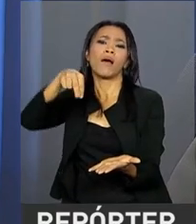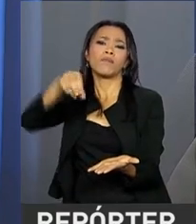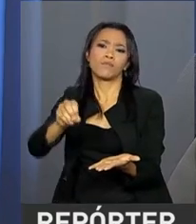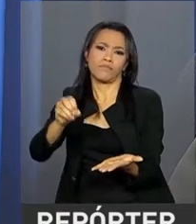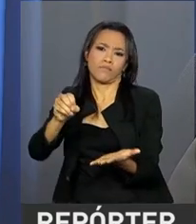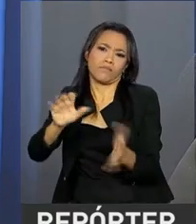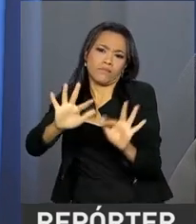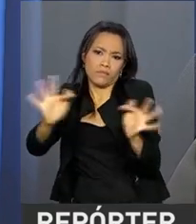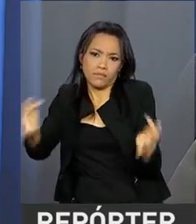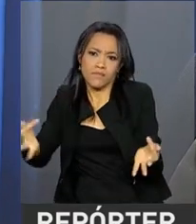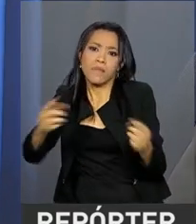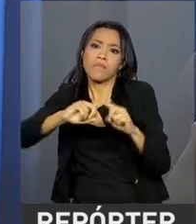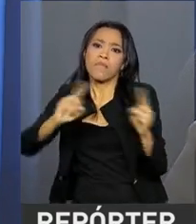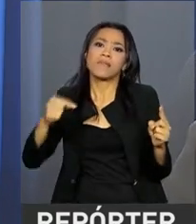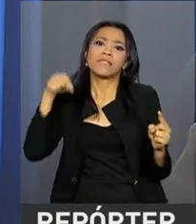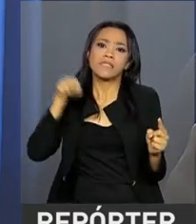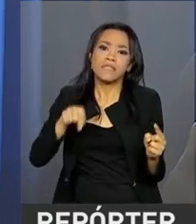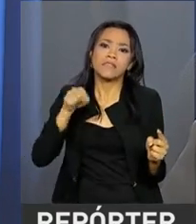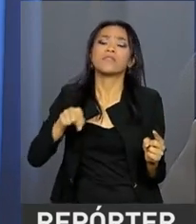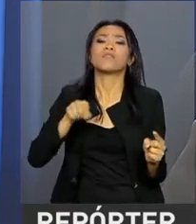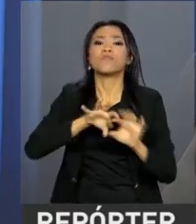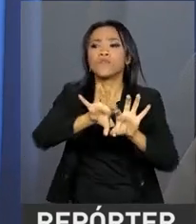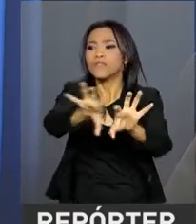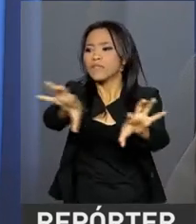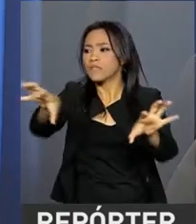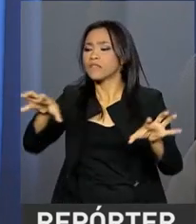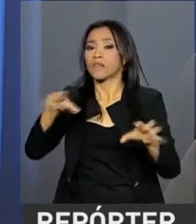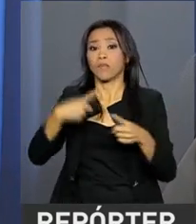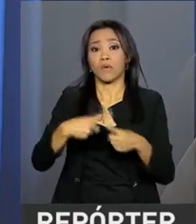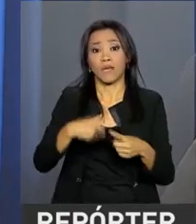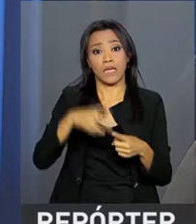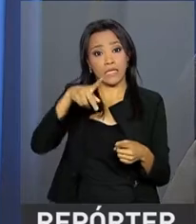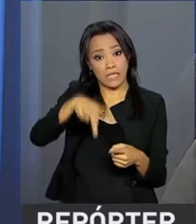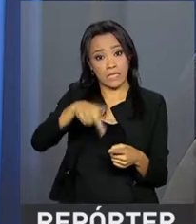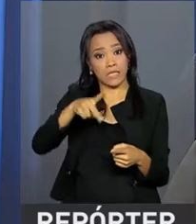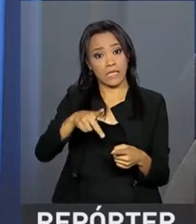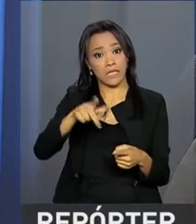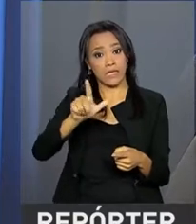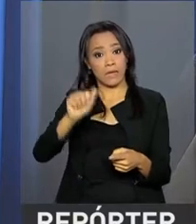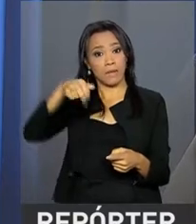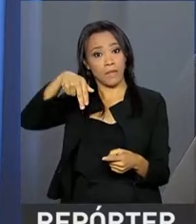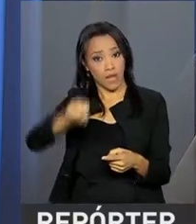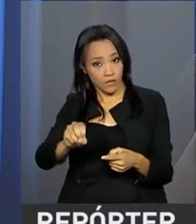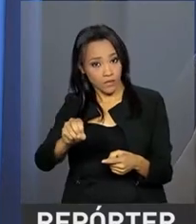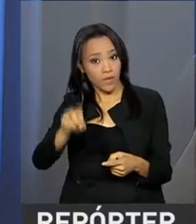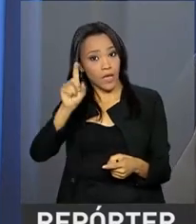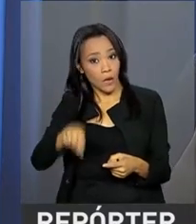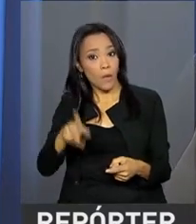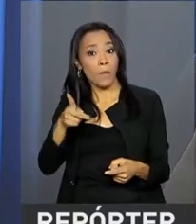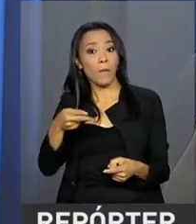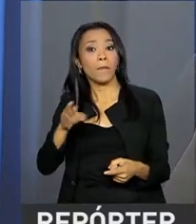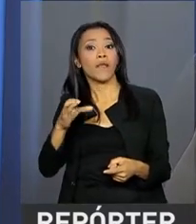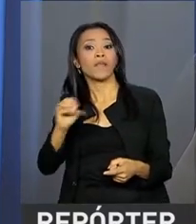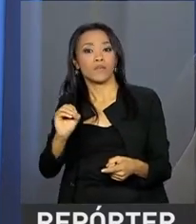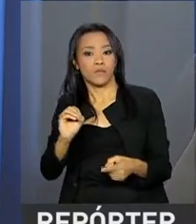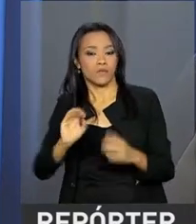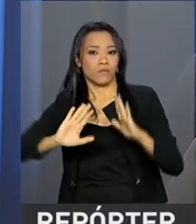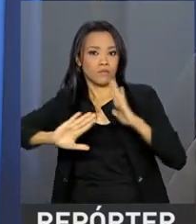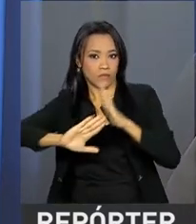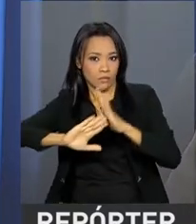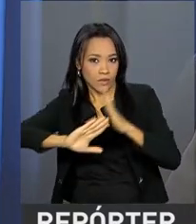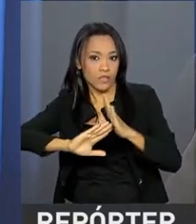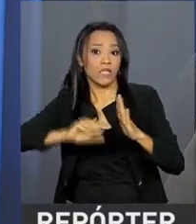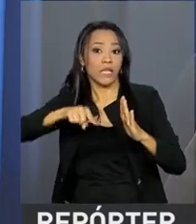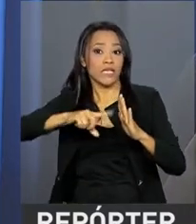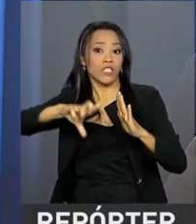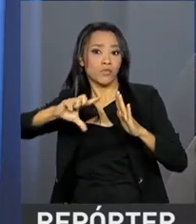ela impacta em todos os usuários, porque o plano básico ele é o que nós chamamos de preço teto. Na medida em que este preço